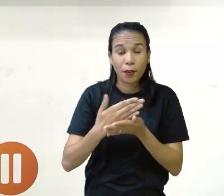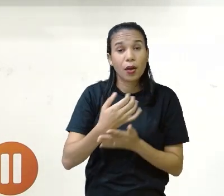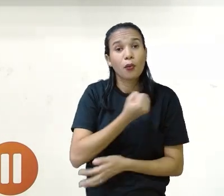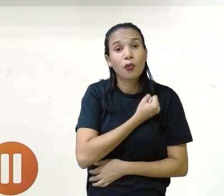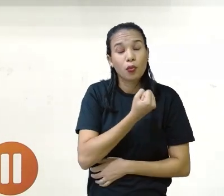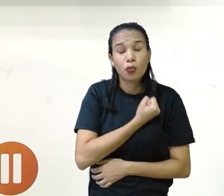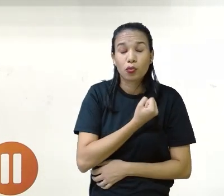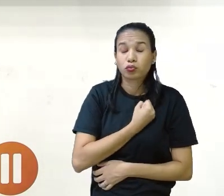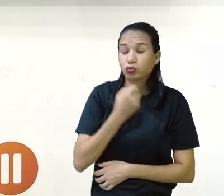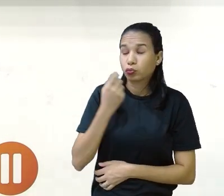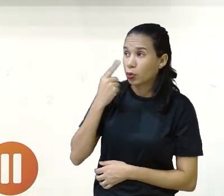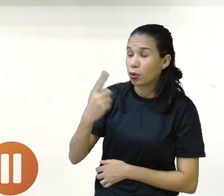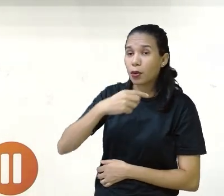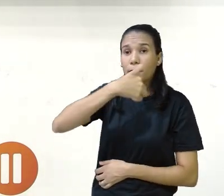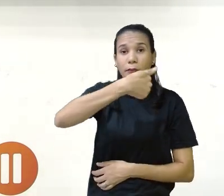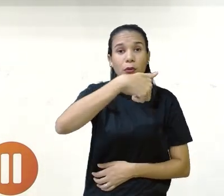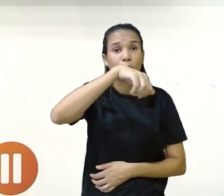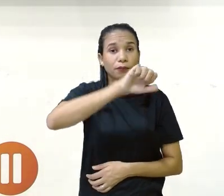para esse ano,